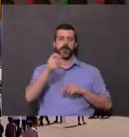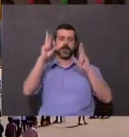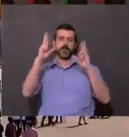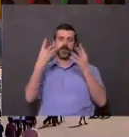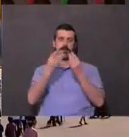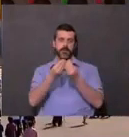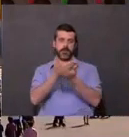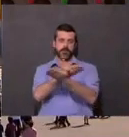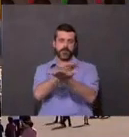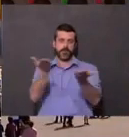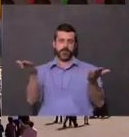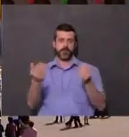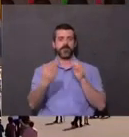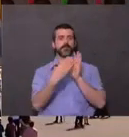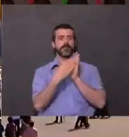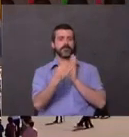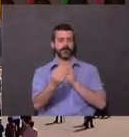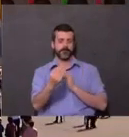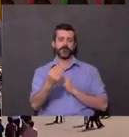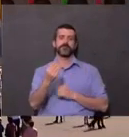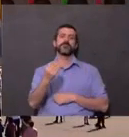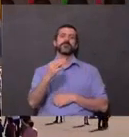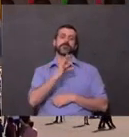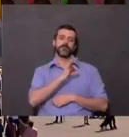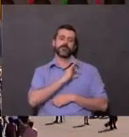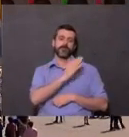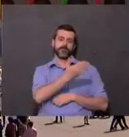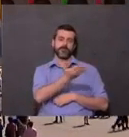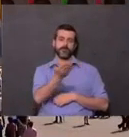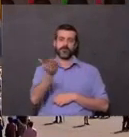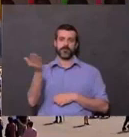vobis. Et cum spiritu tuo.